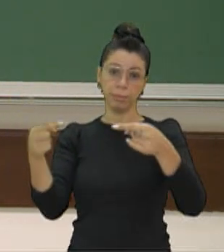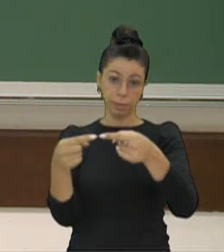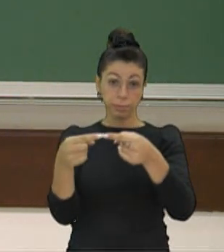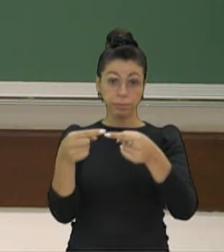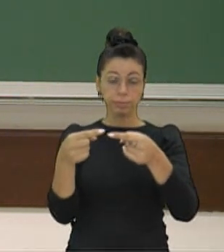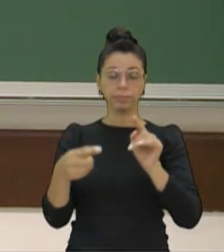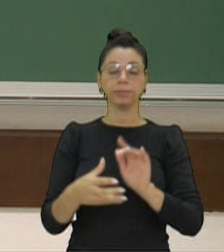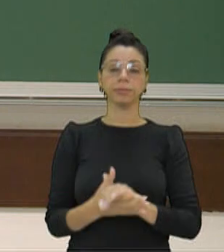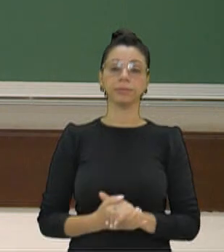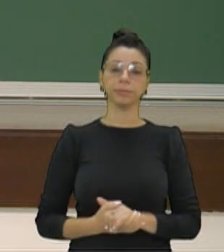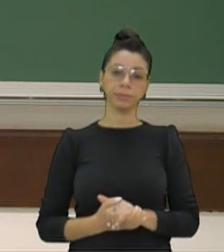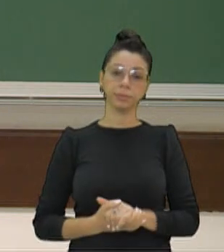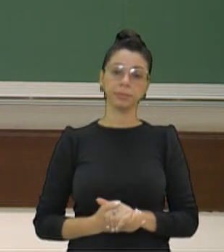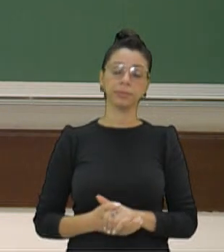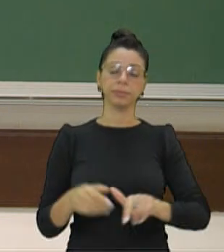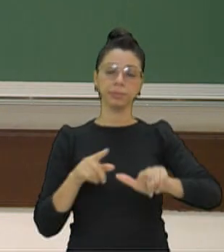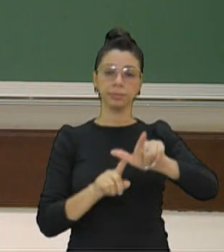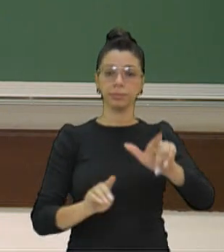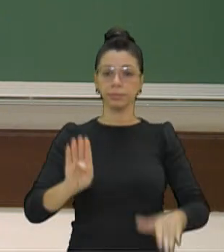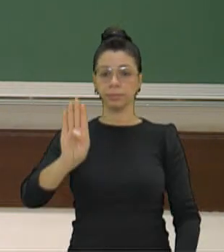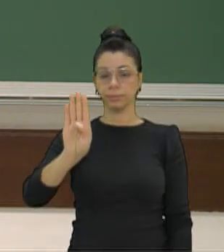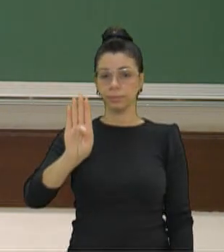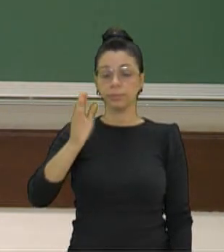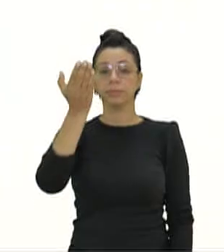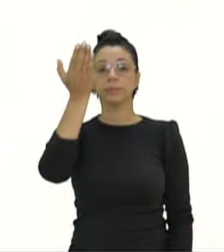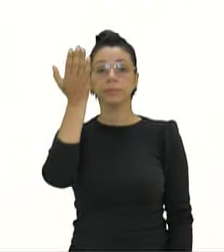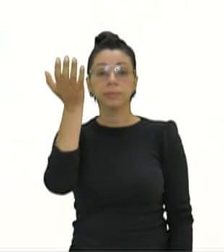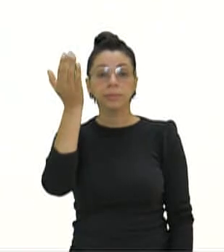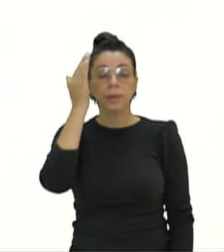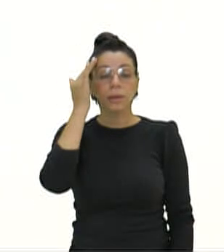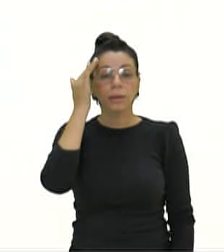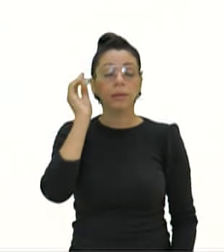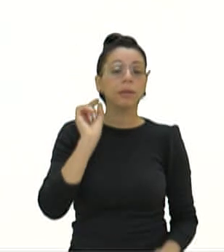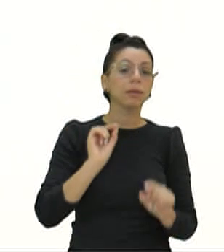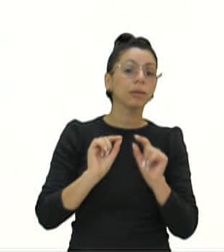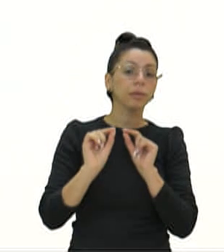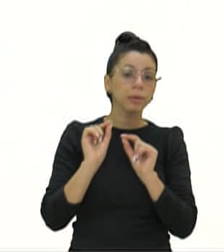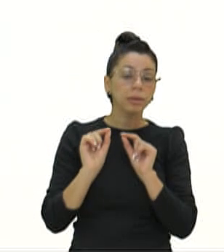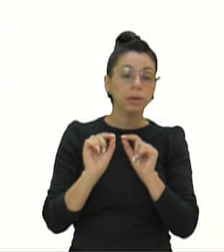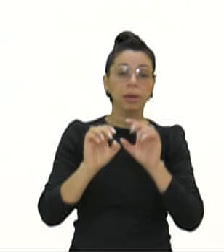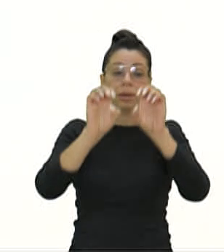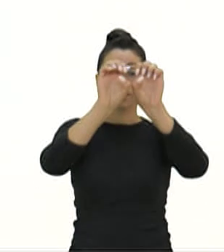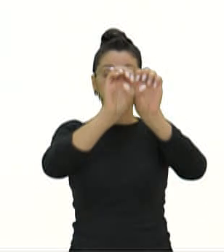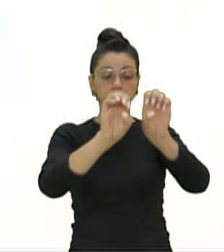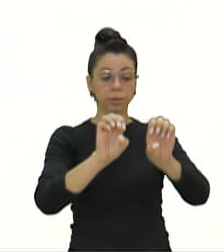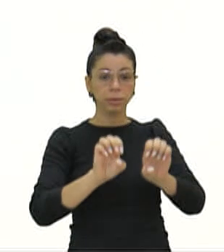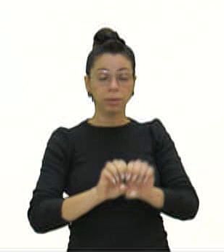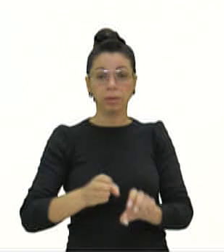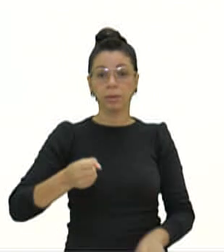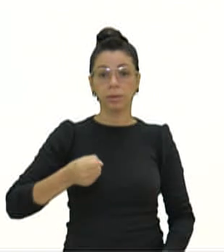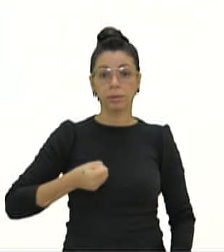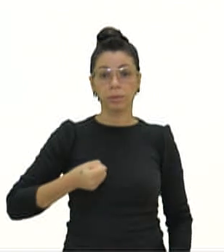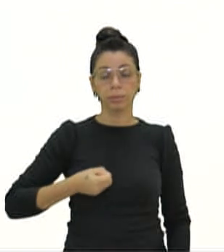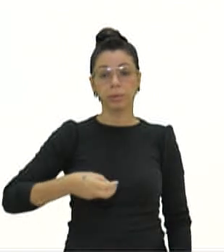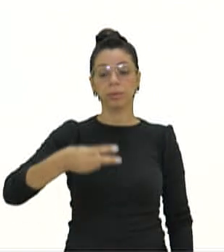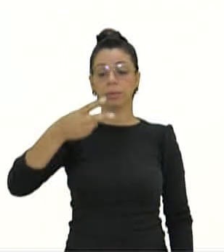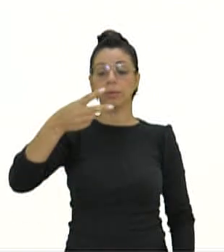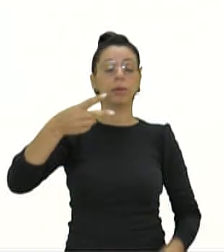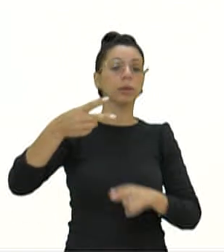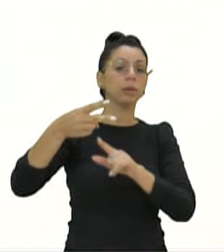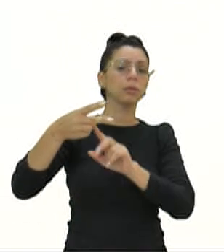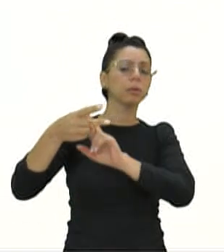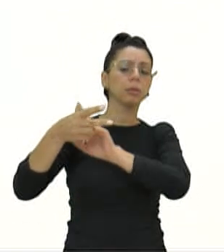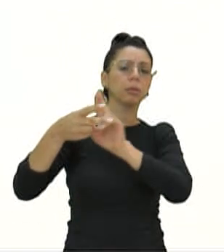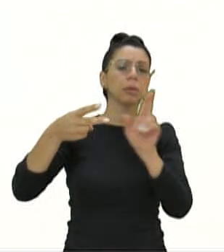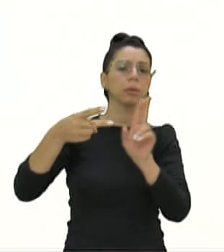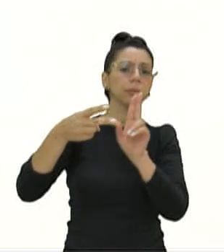estrutura. Na letra B, ele quer saber qual é essa estrutura indicada pelo número 2. Como é que ela se